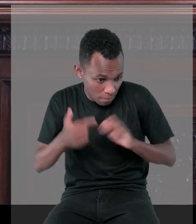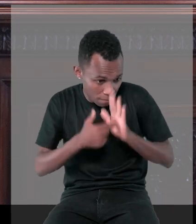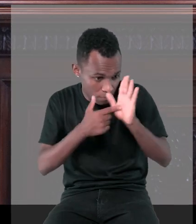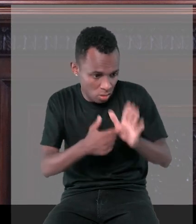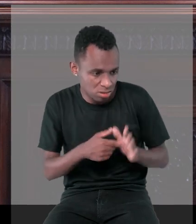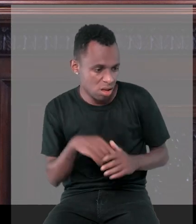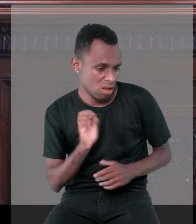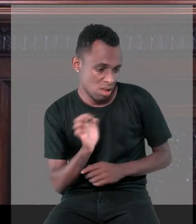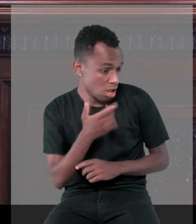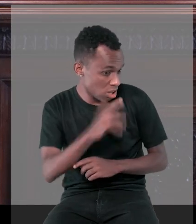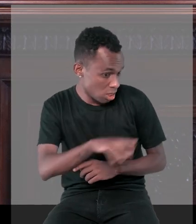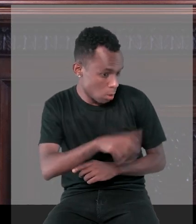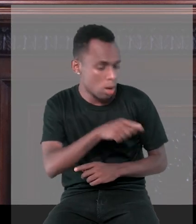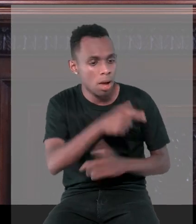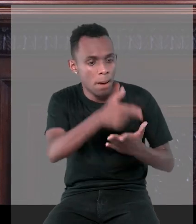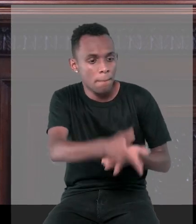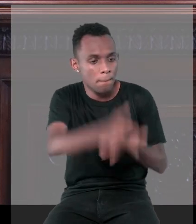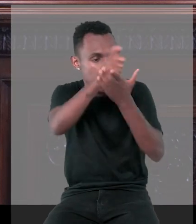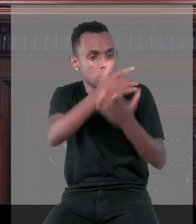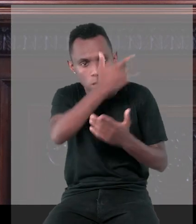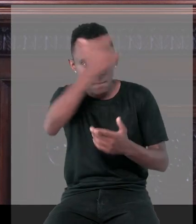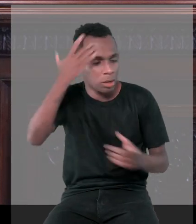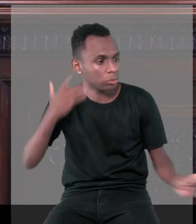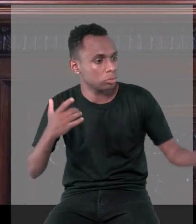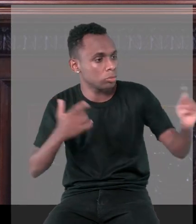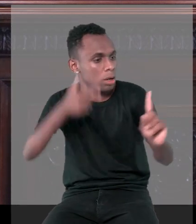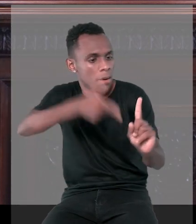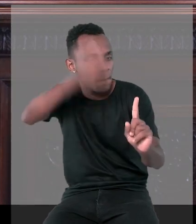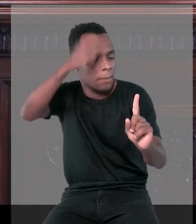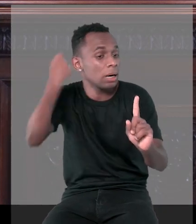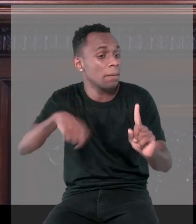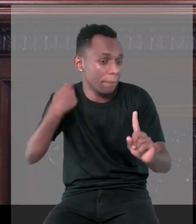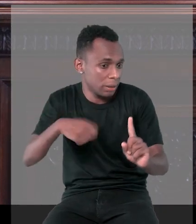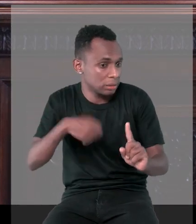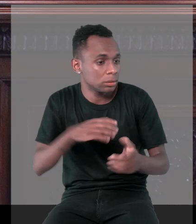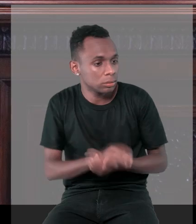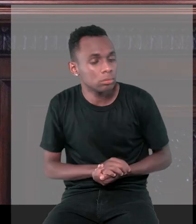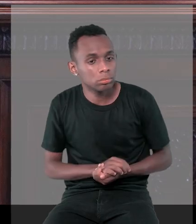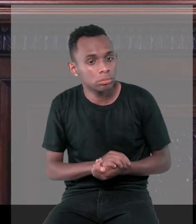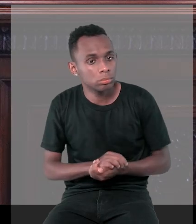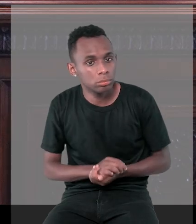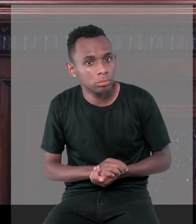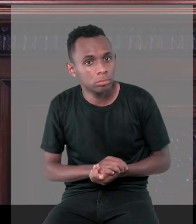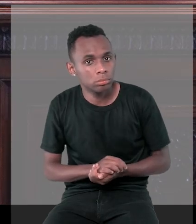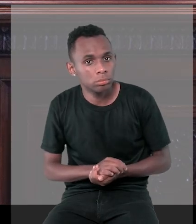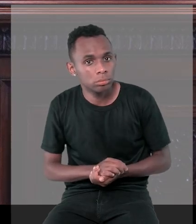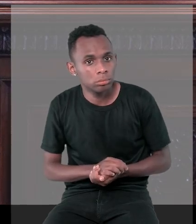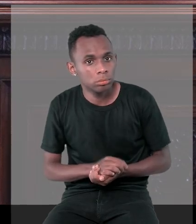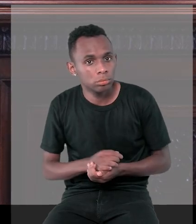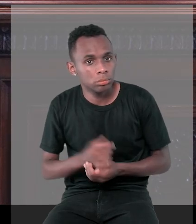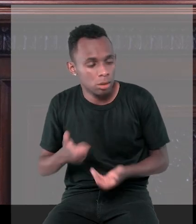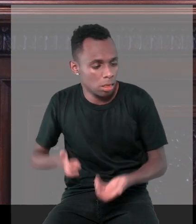mostrar que não é boiola, você tem que matar a primeira pessoa que aparecer na esquina, e deu